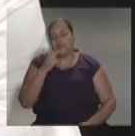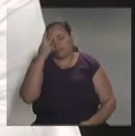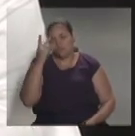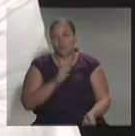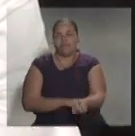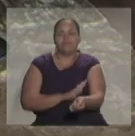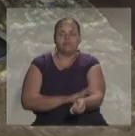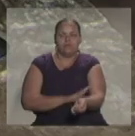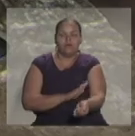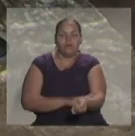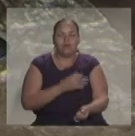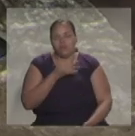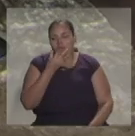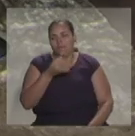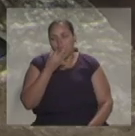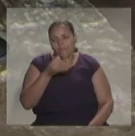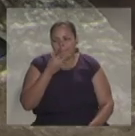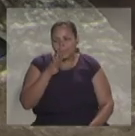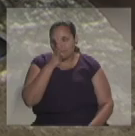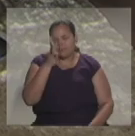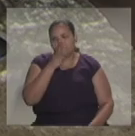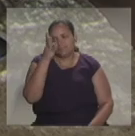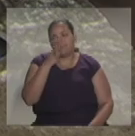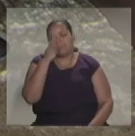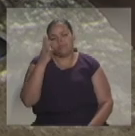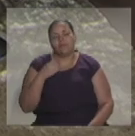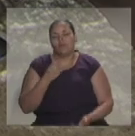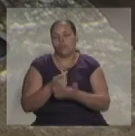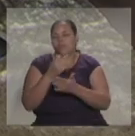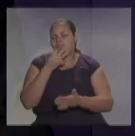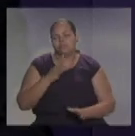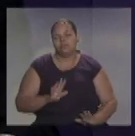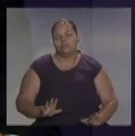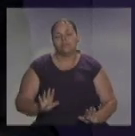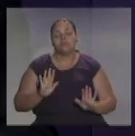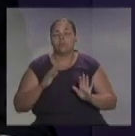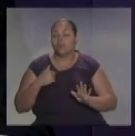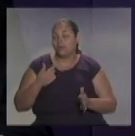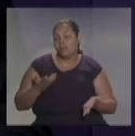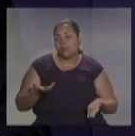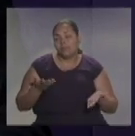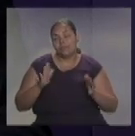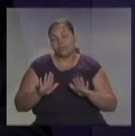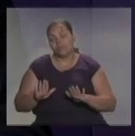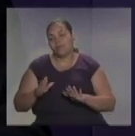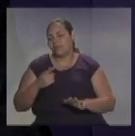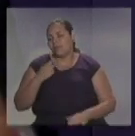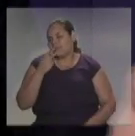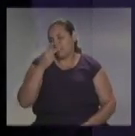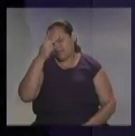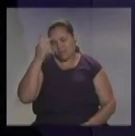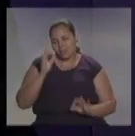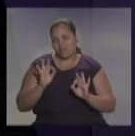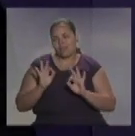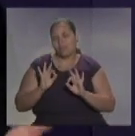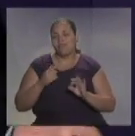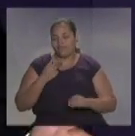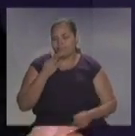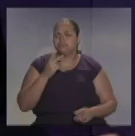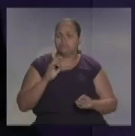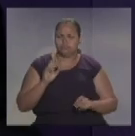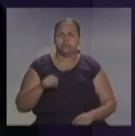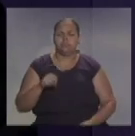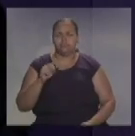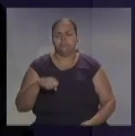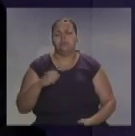em psicotrópicos, em antidepressivos. E a gente sabe disso. Mas ninguém fala nada. Pelo contrário,